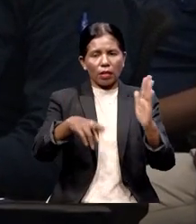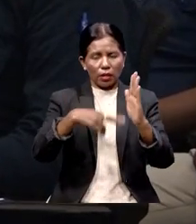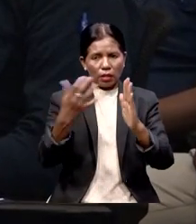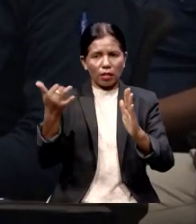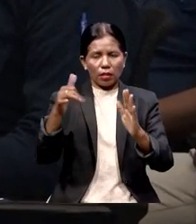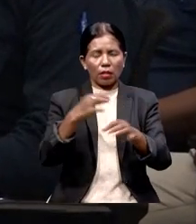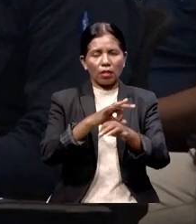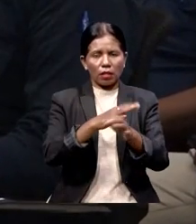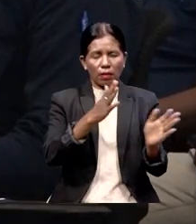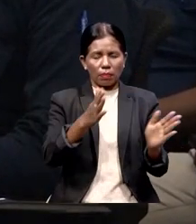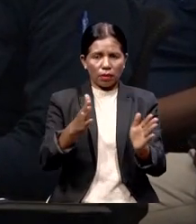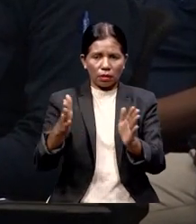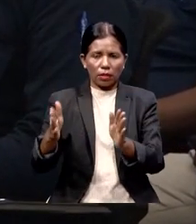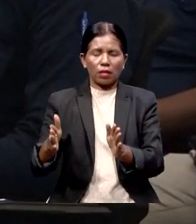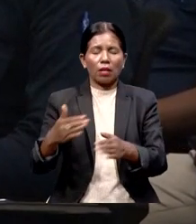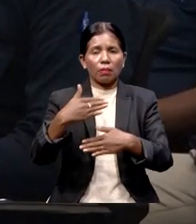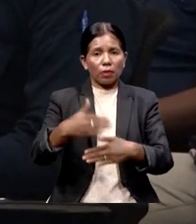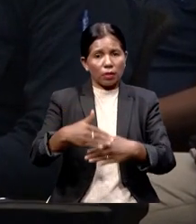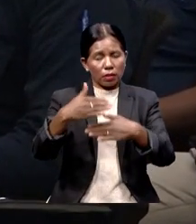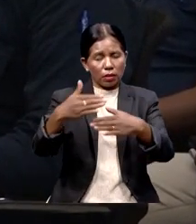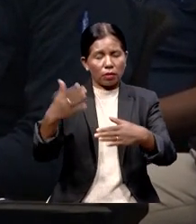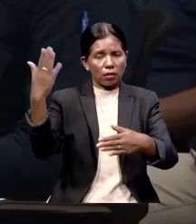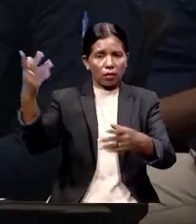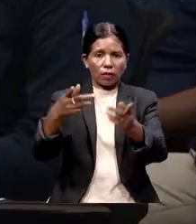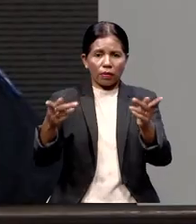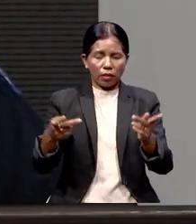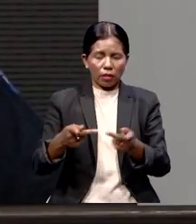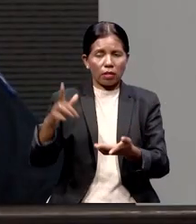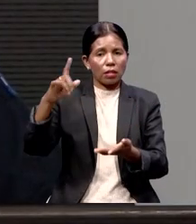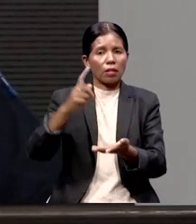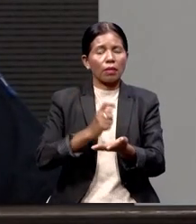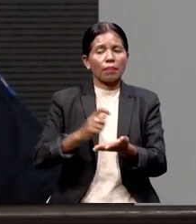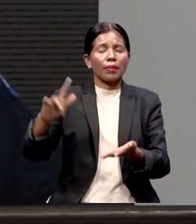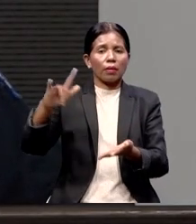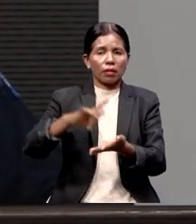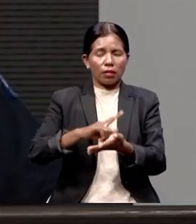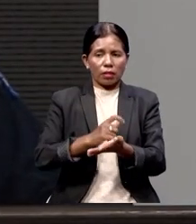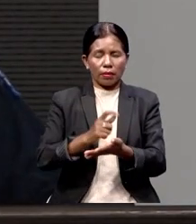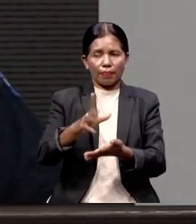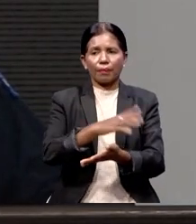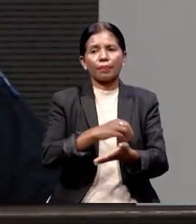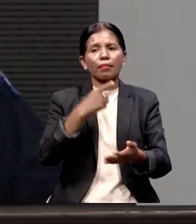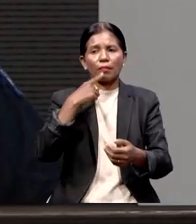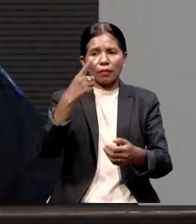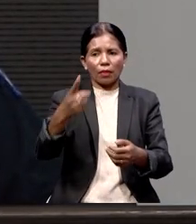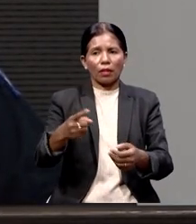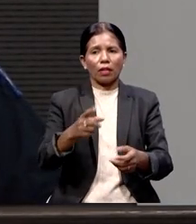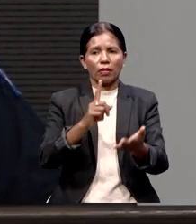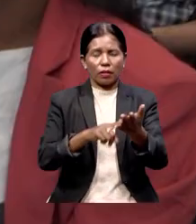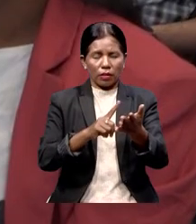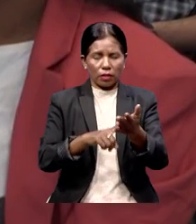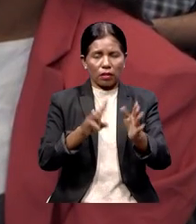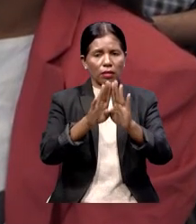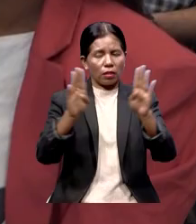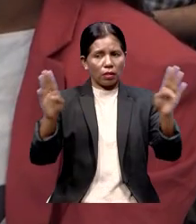atu hadia processo atendimento iha Porto Tibar. Ihania discurso comissário autoridade aduaneira hatete, ho discussão